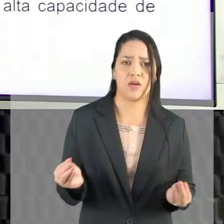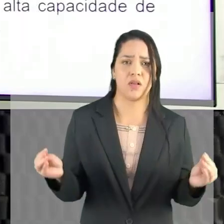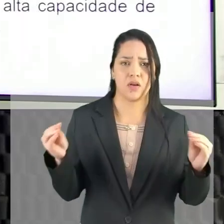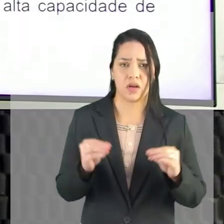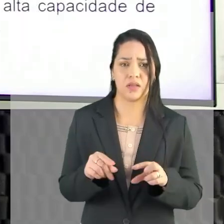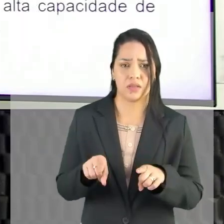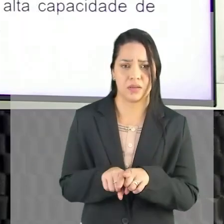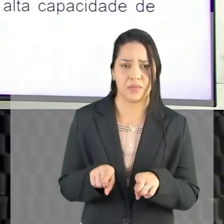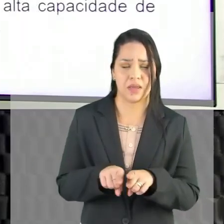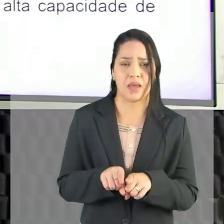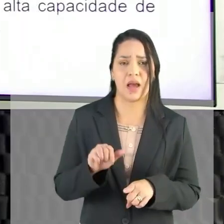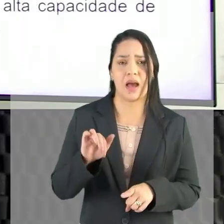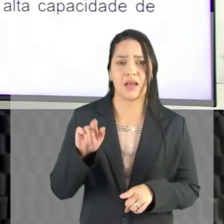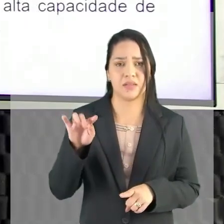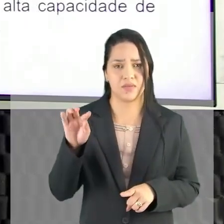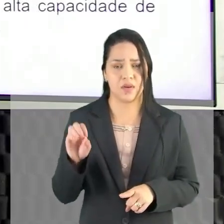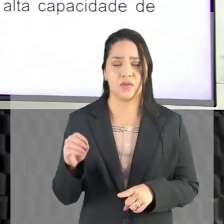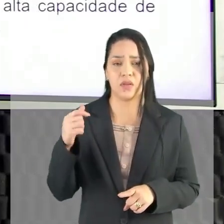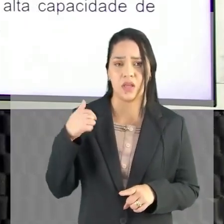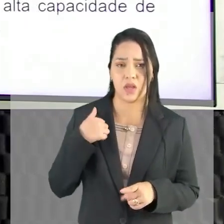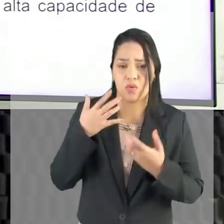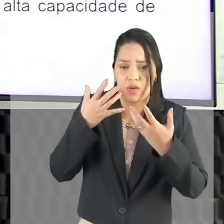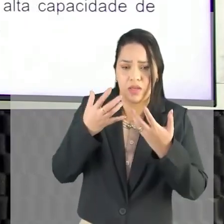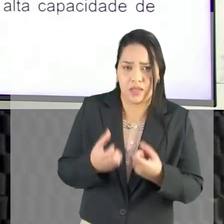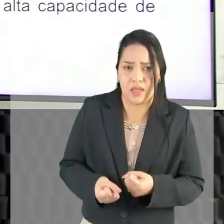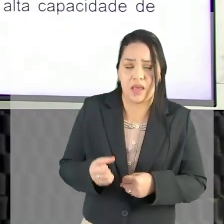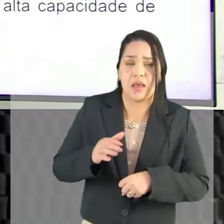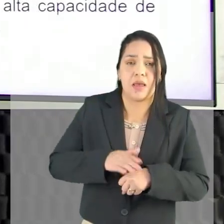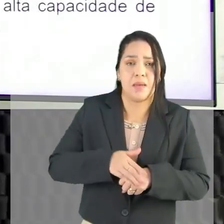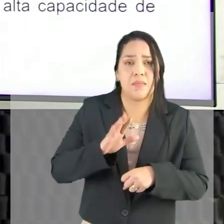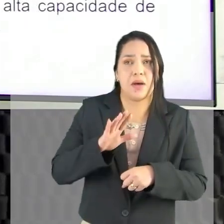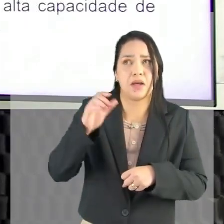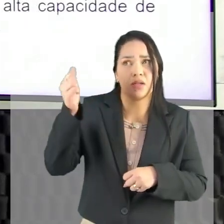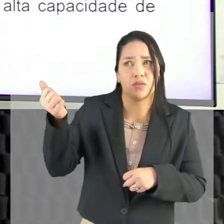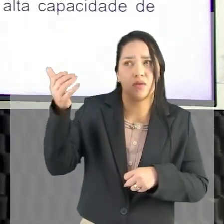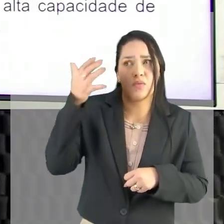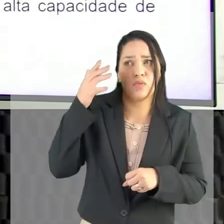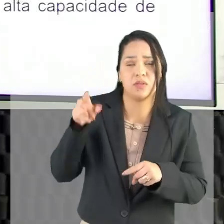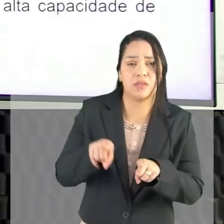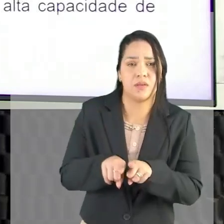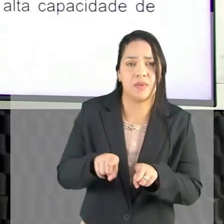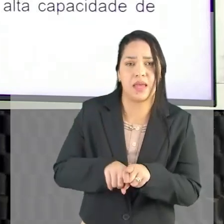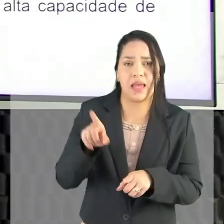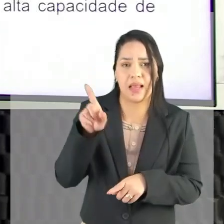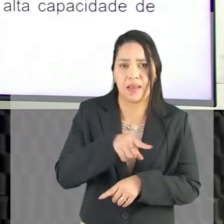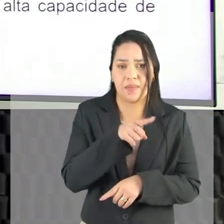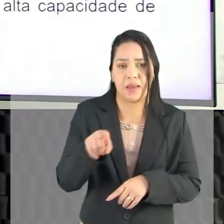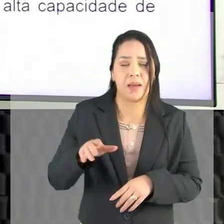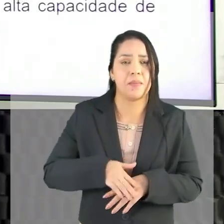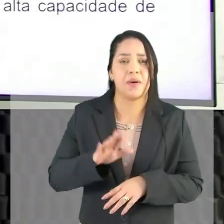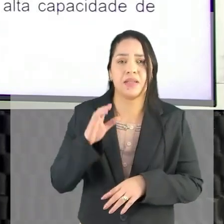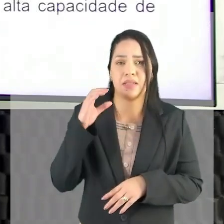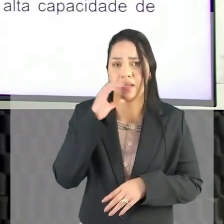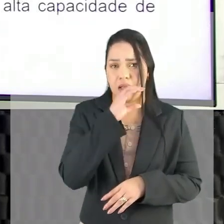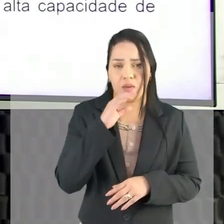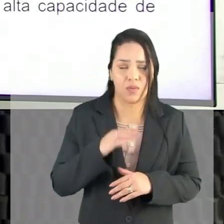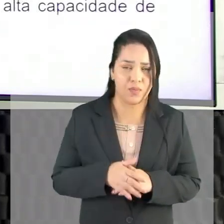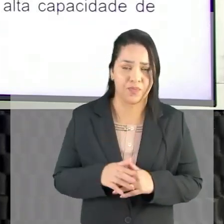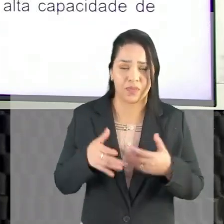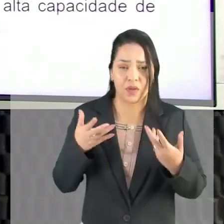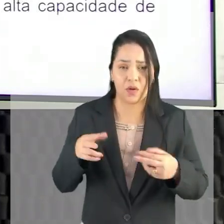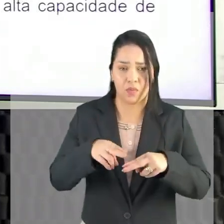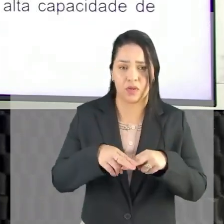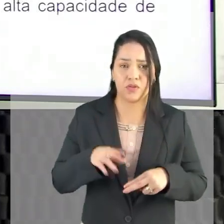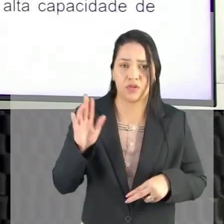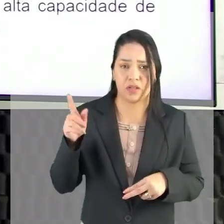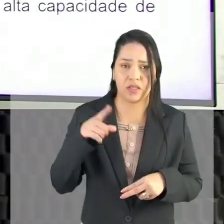e colocando asfalto, eu vou reter mais luz e eu vou eliminar mais calor. Então, automaticamente, eu